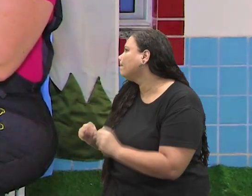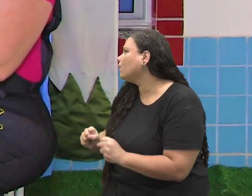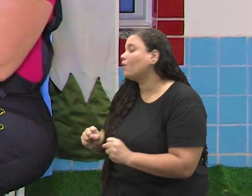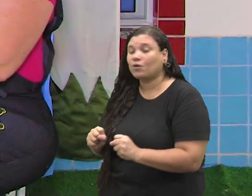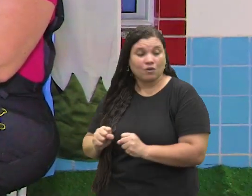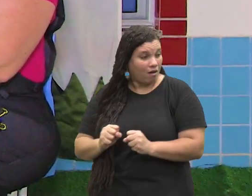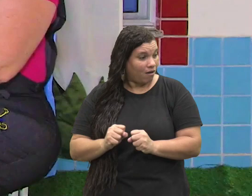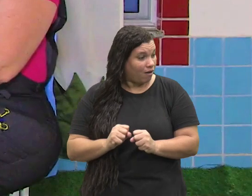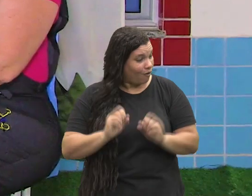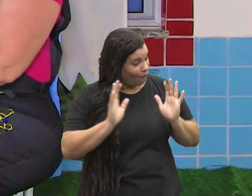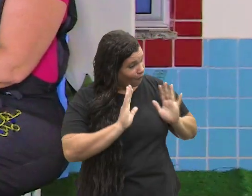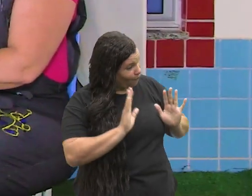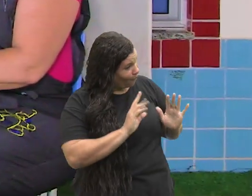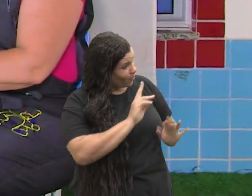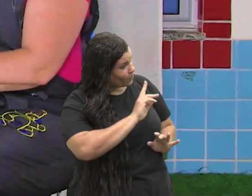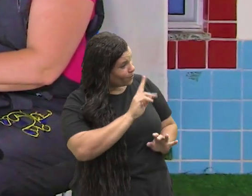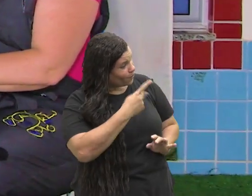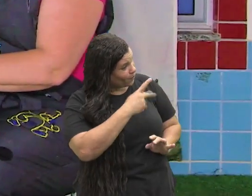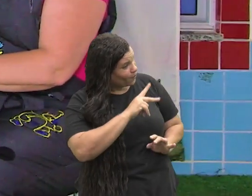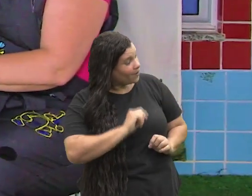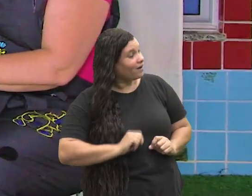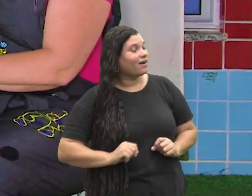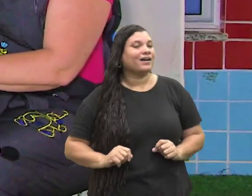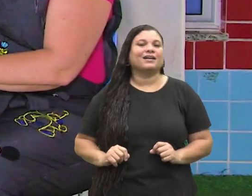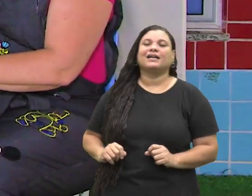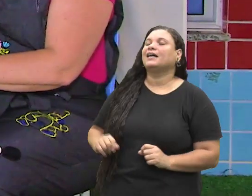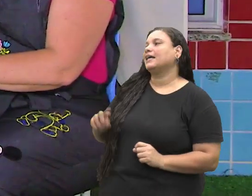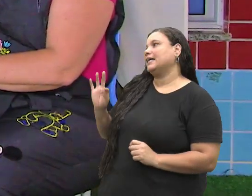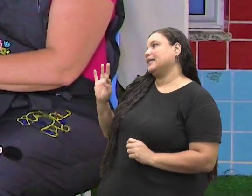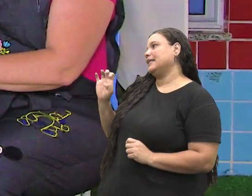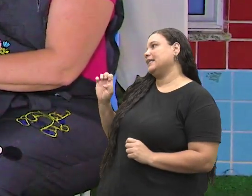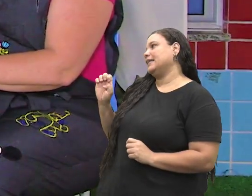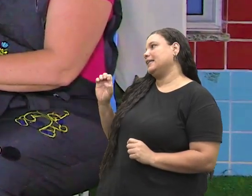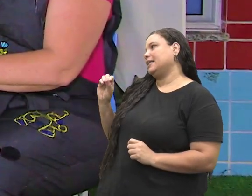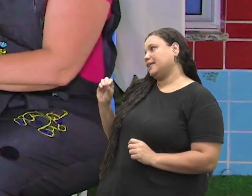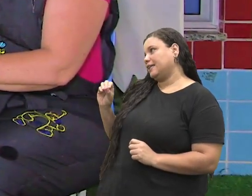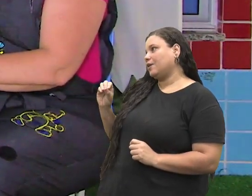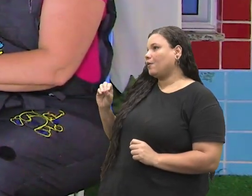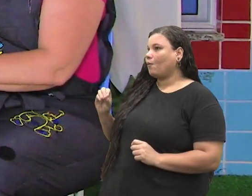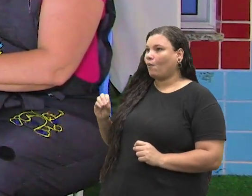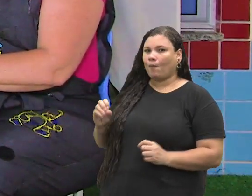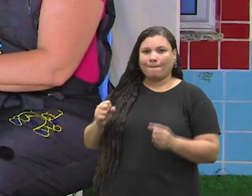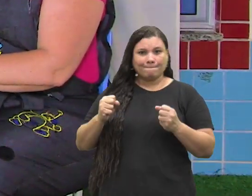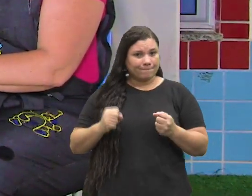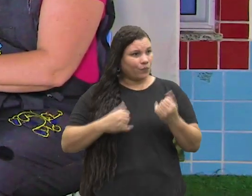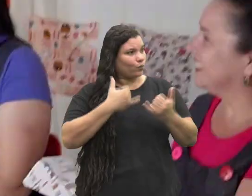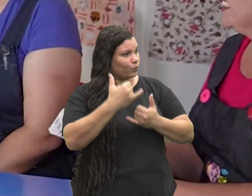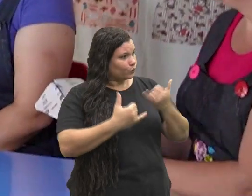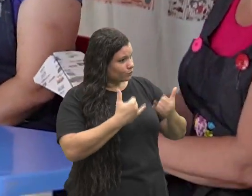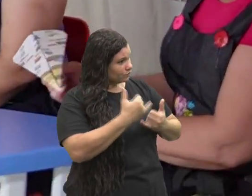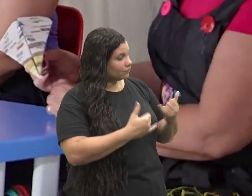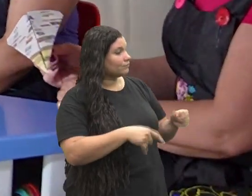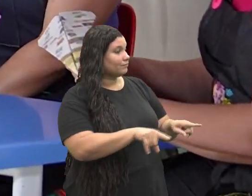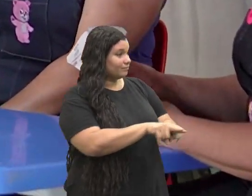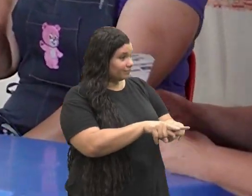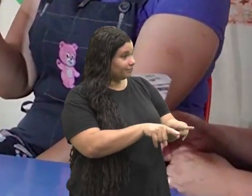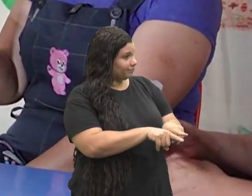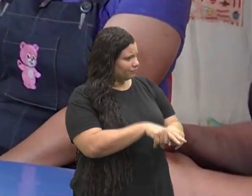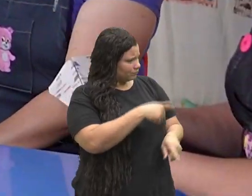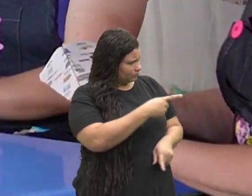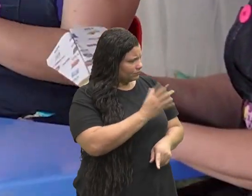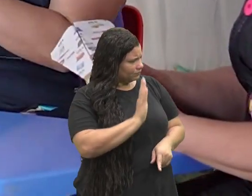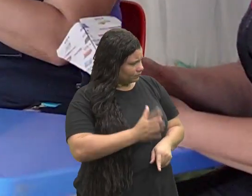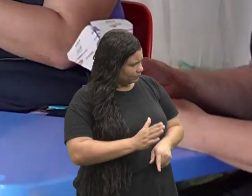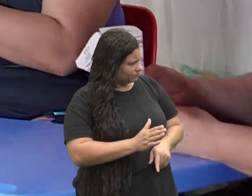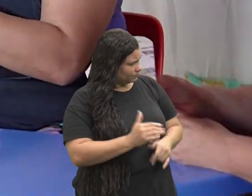Oi. Qual é o seu nome? Theo. Oi, Theo! Claro que você pode! Você já brincou de avião na escola? Já. Já